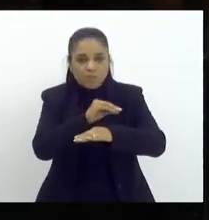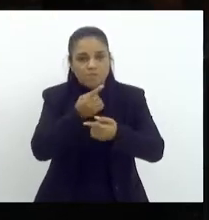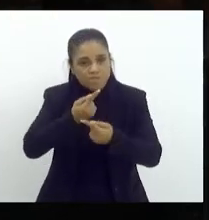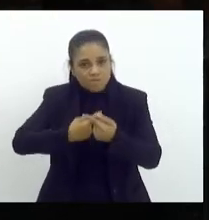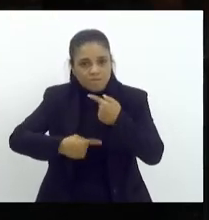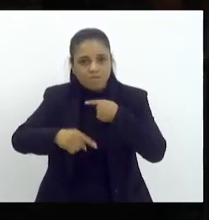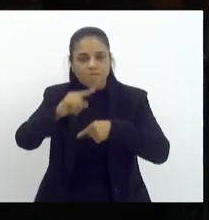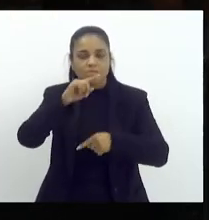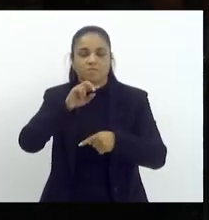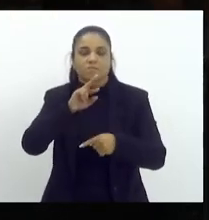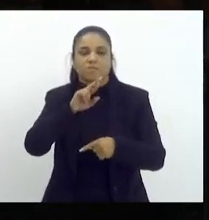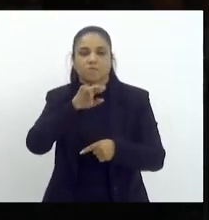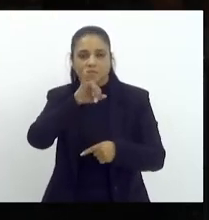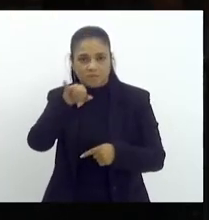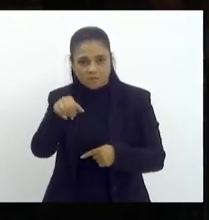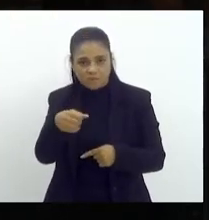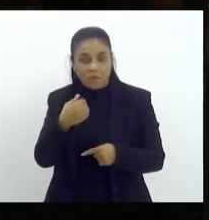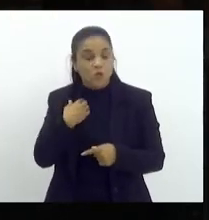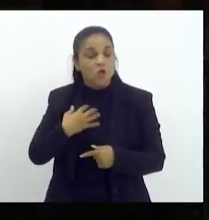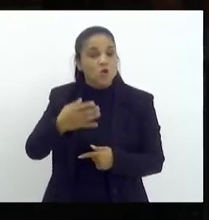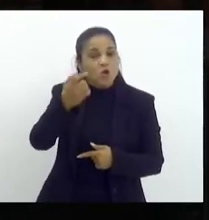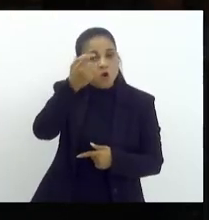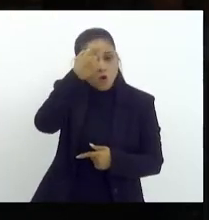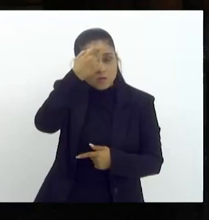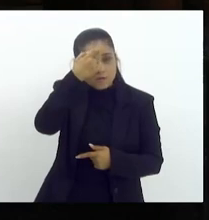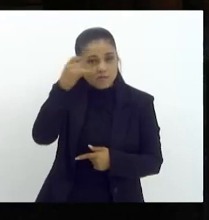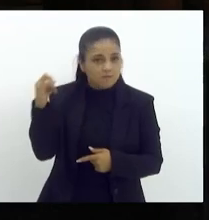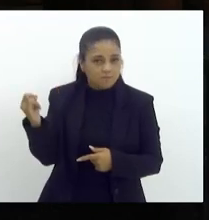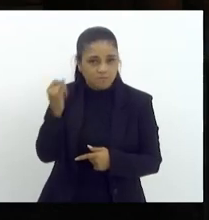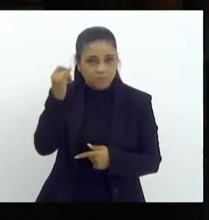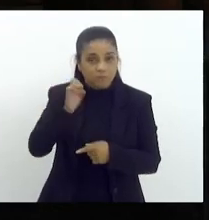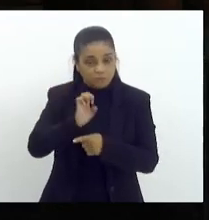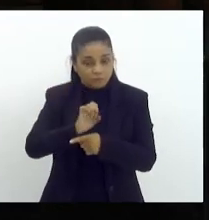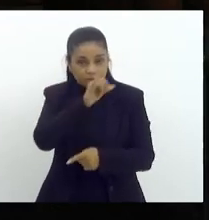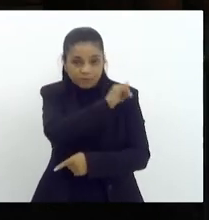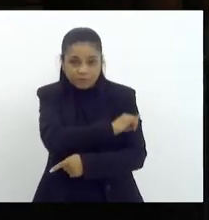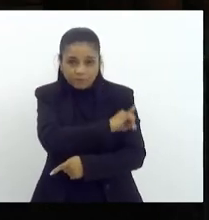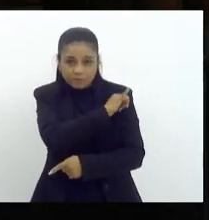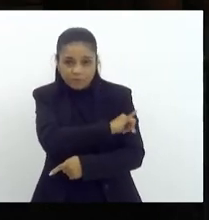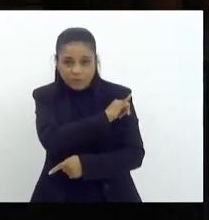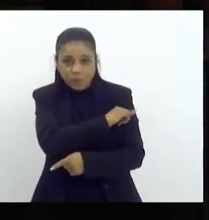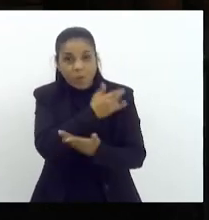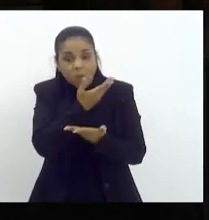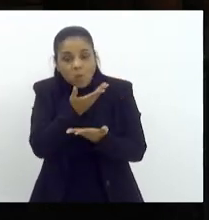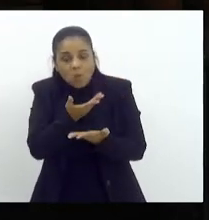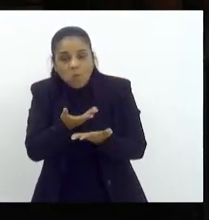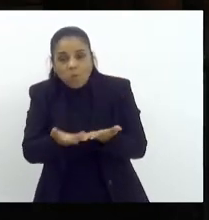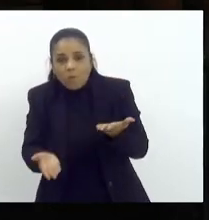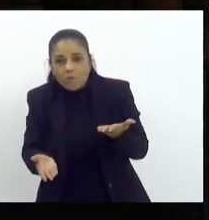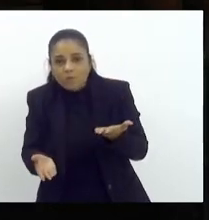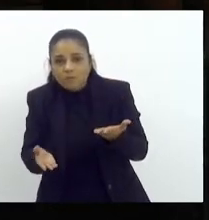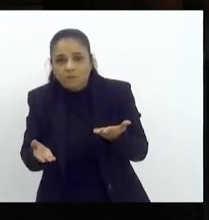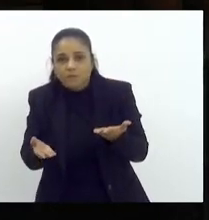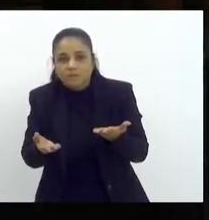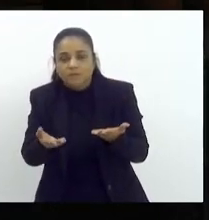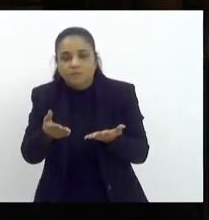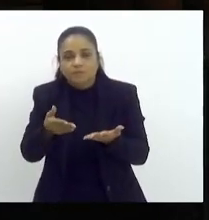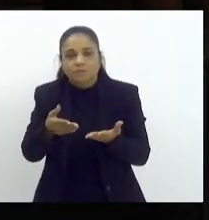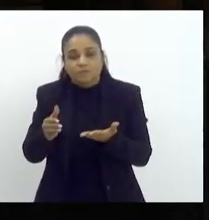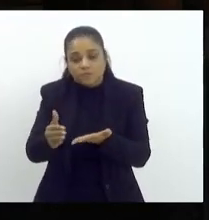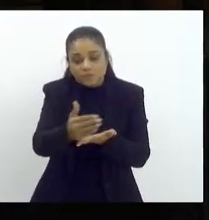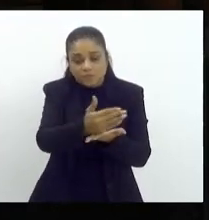é importante que a gente tenha consciência que o Estado do Rio de Janeiro perdeu de maneira bruta receitas